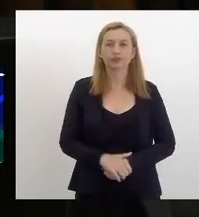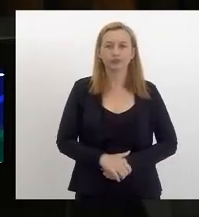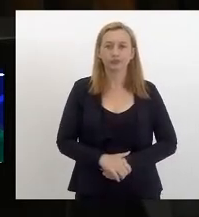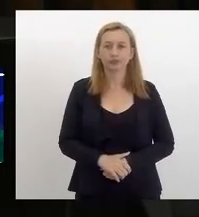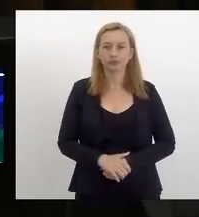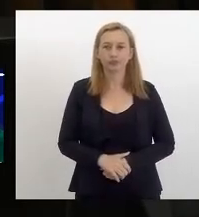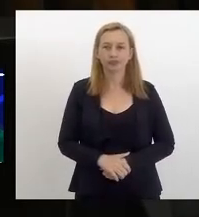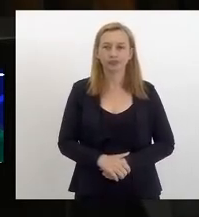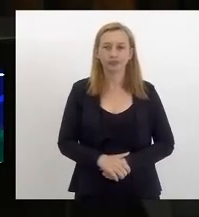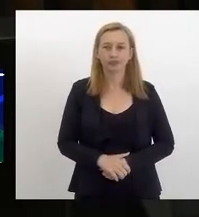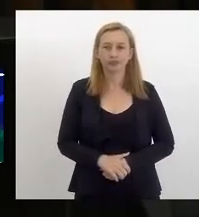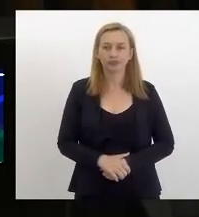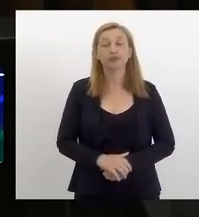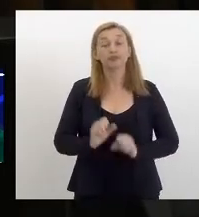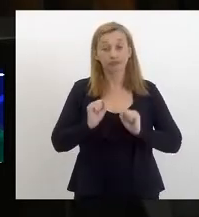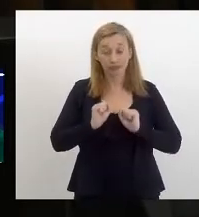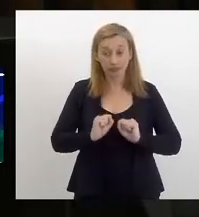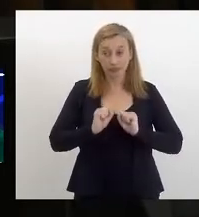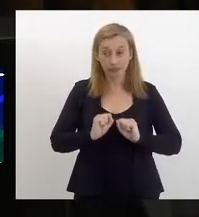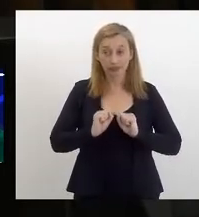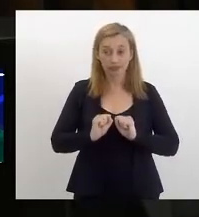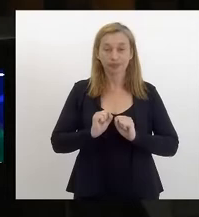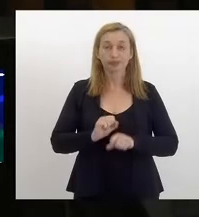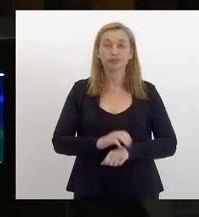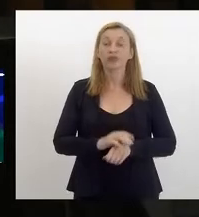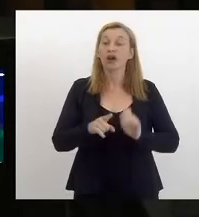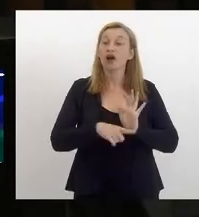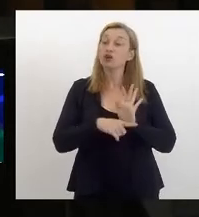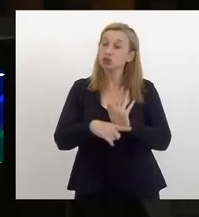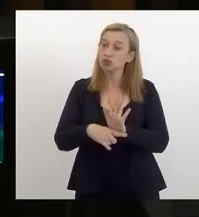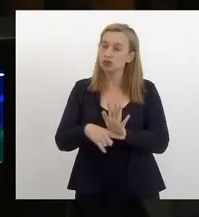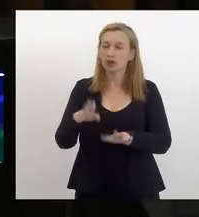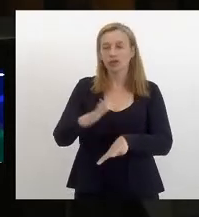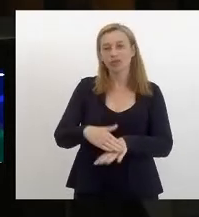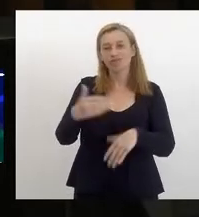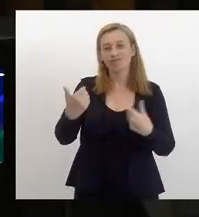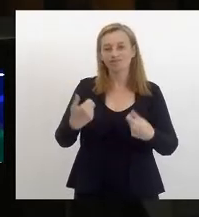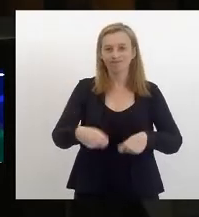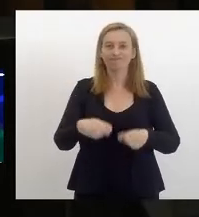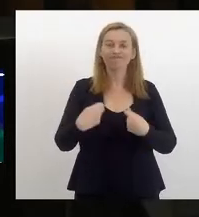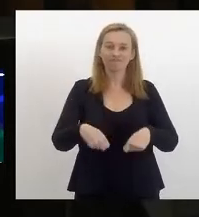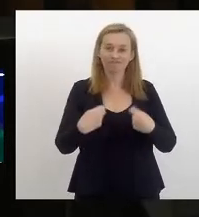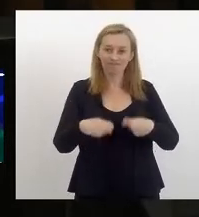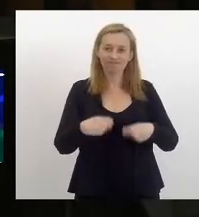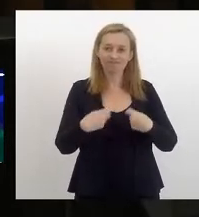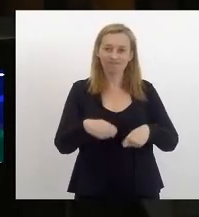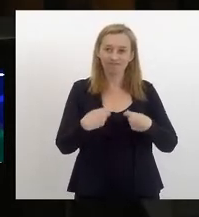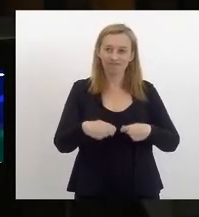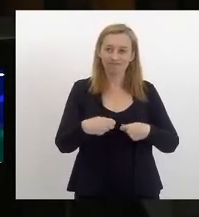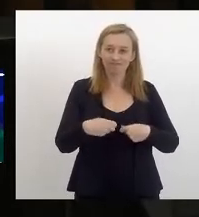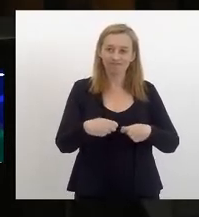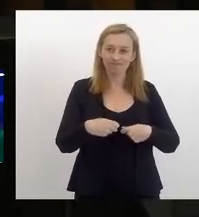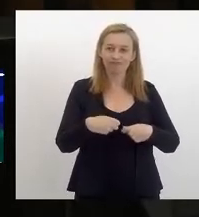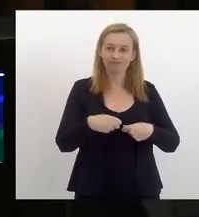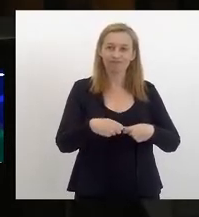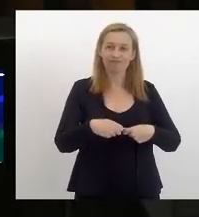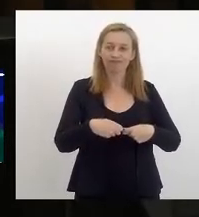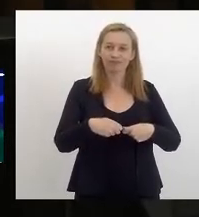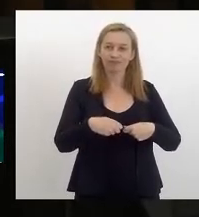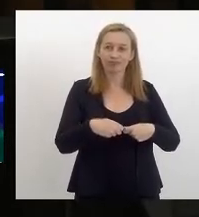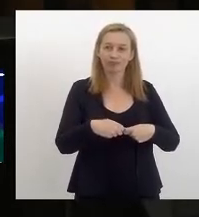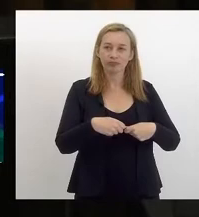e para poder ajudar os mais necessitados um auxílio